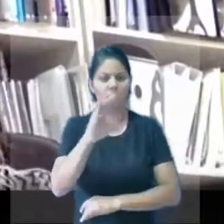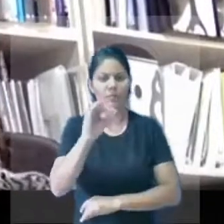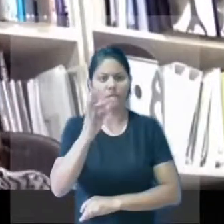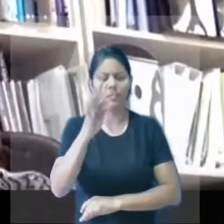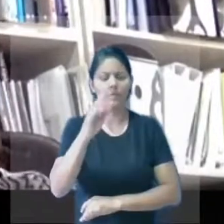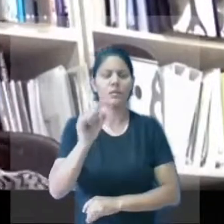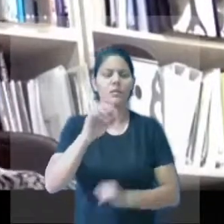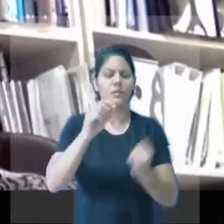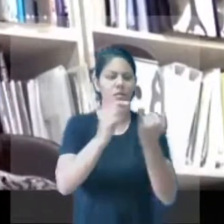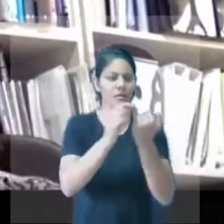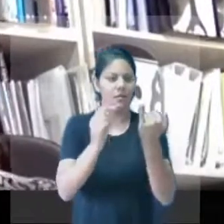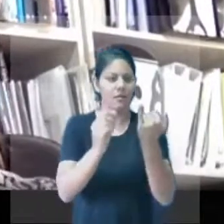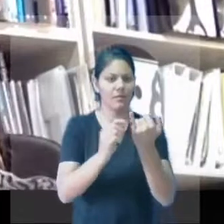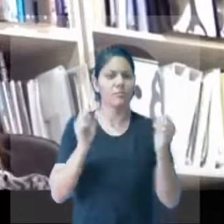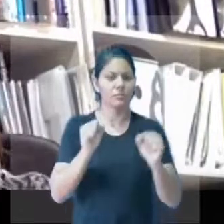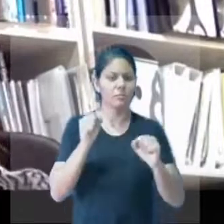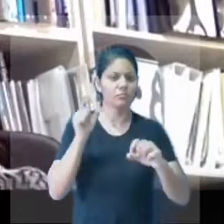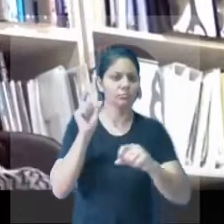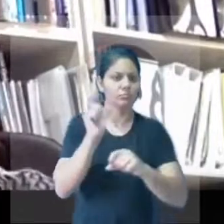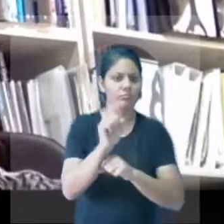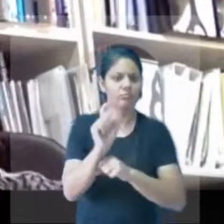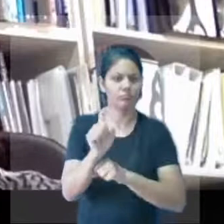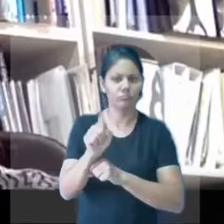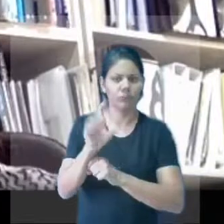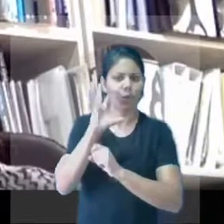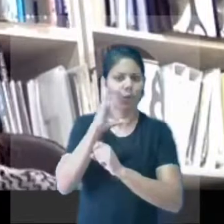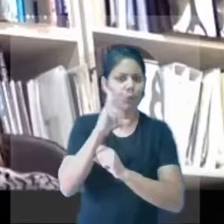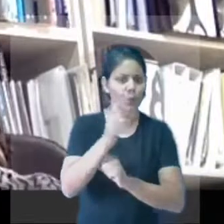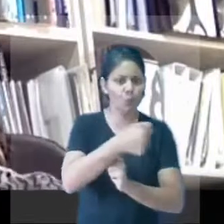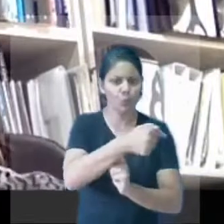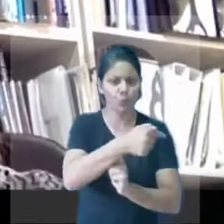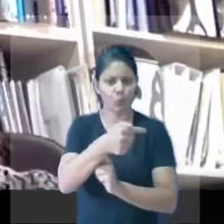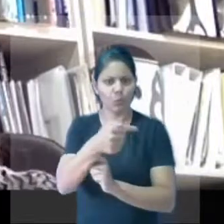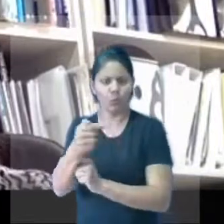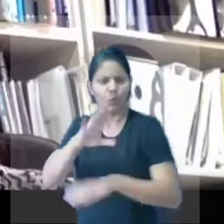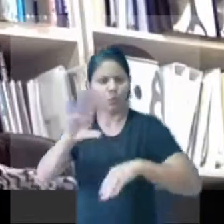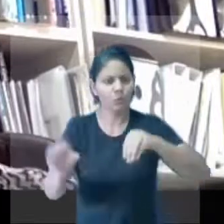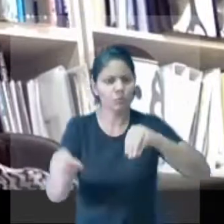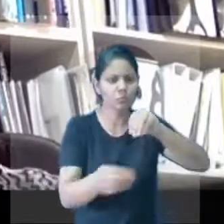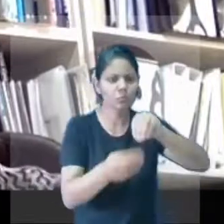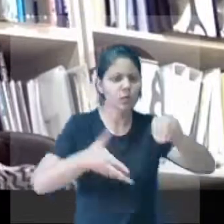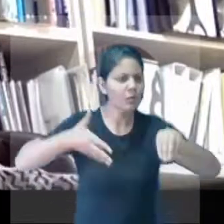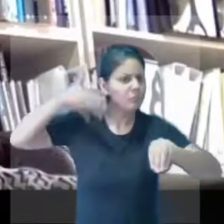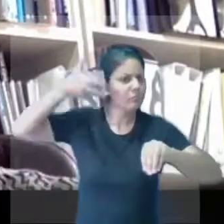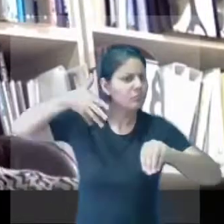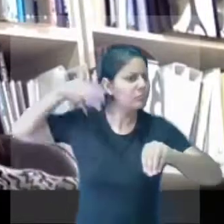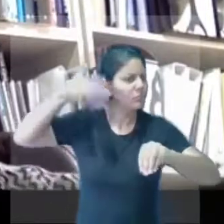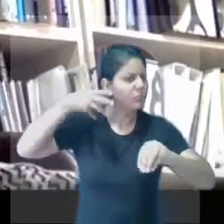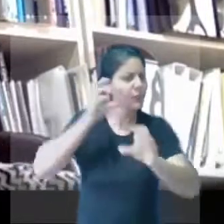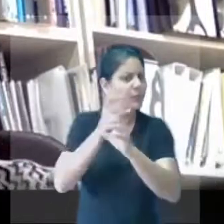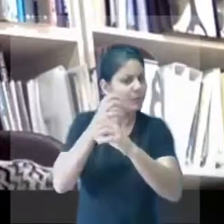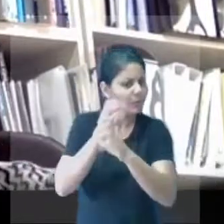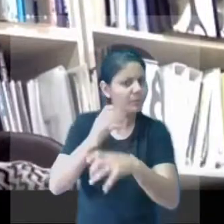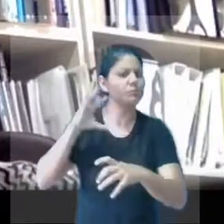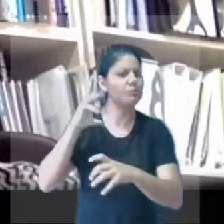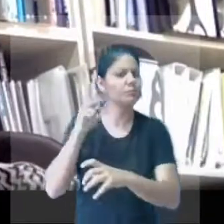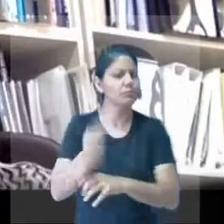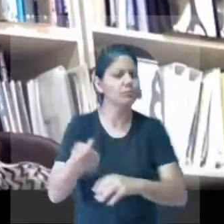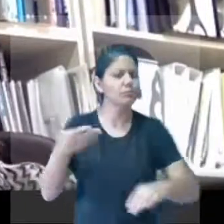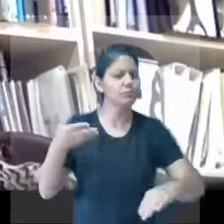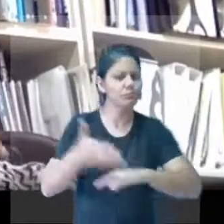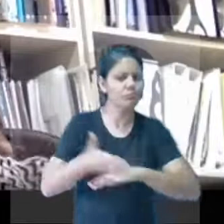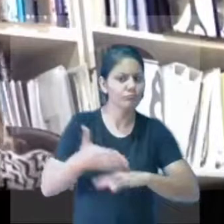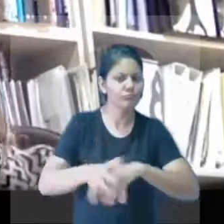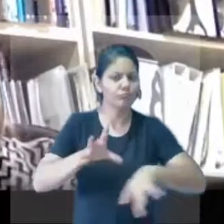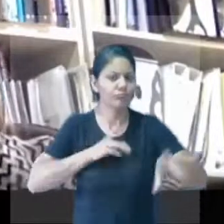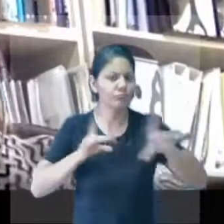biblioteca.ifpr, vocês podem acessar toda a nossa programação, incluindo as palestras, as oficinas, os desafios.